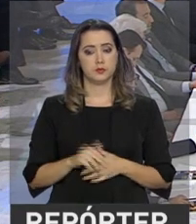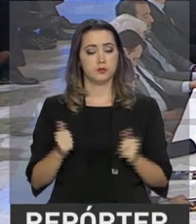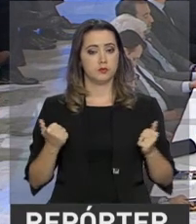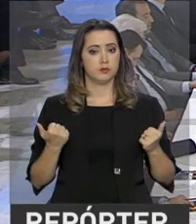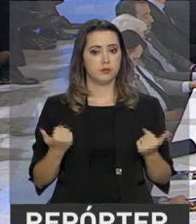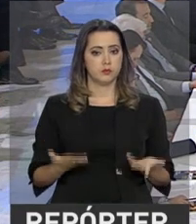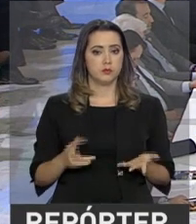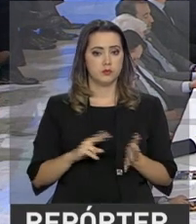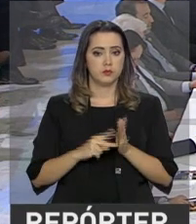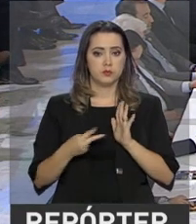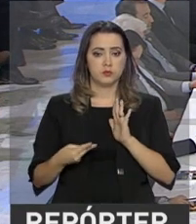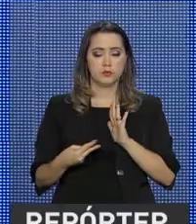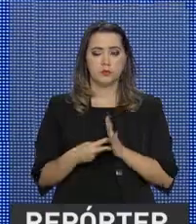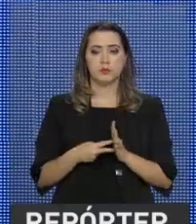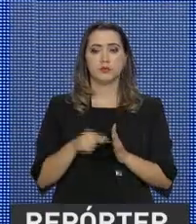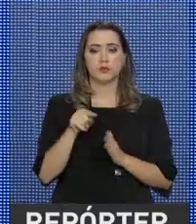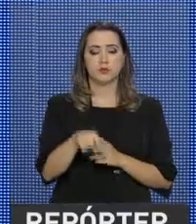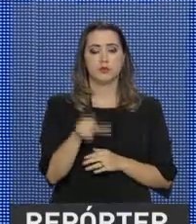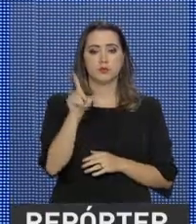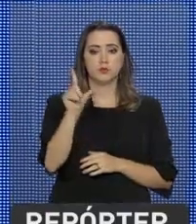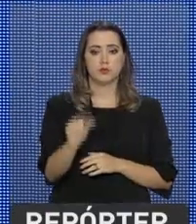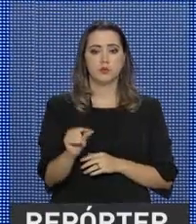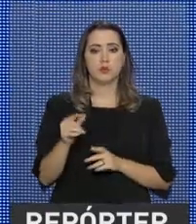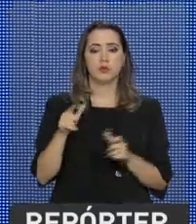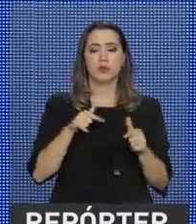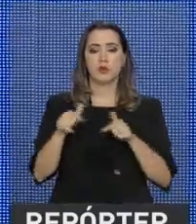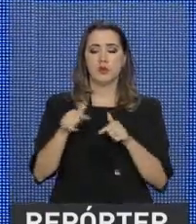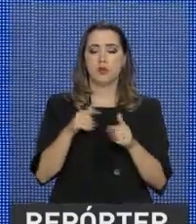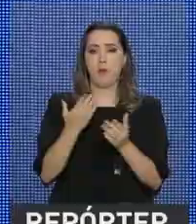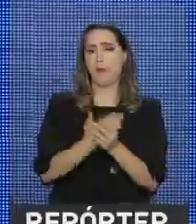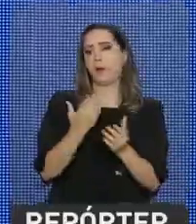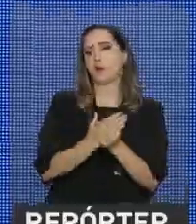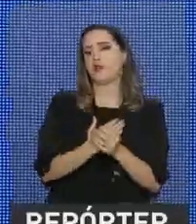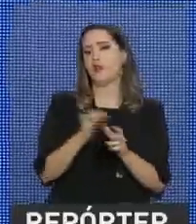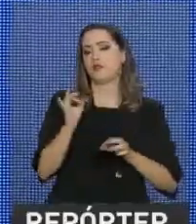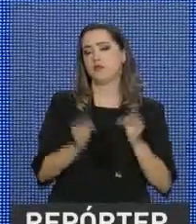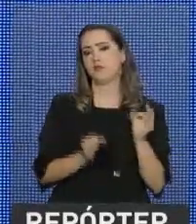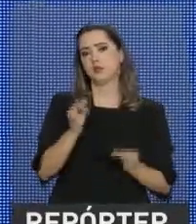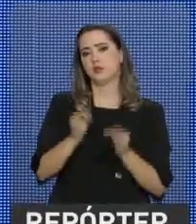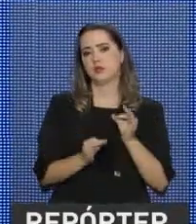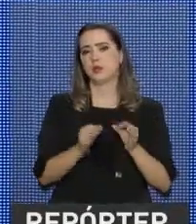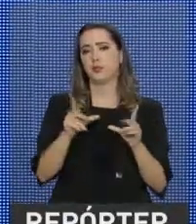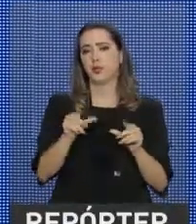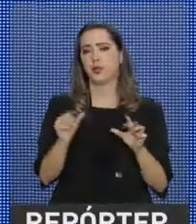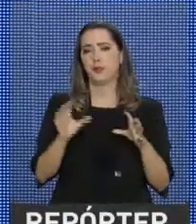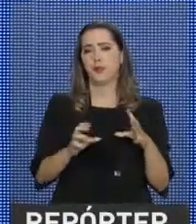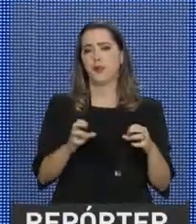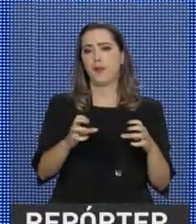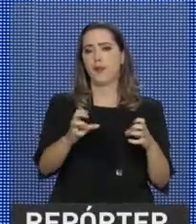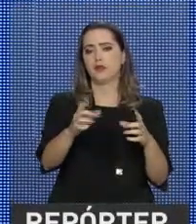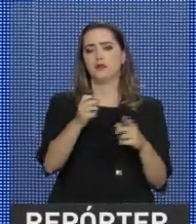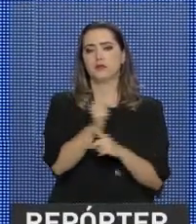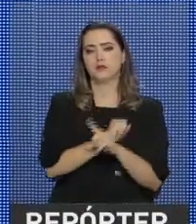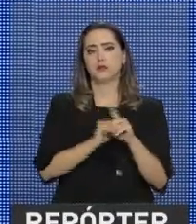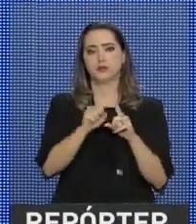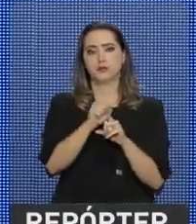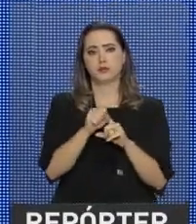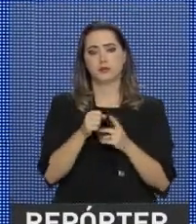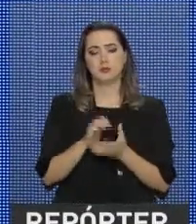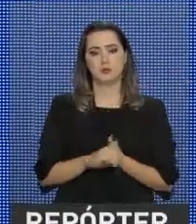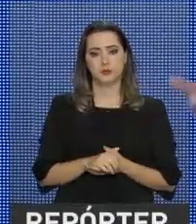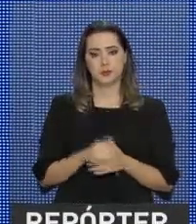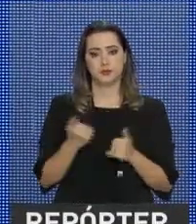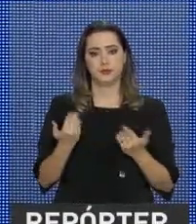isto significa menor número de ações portanto menor número de litígios idade social na justiça do trabalho